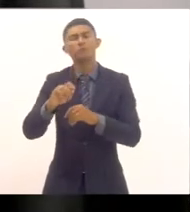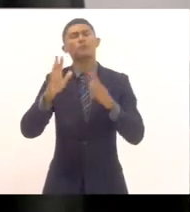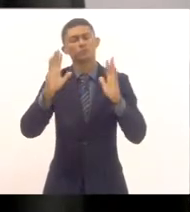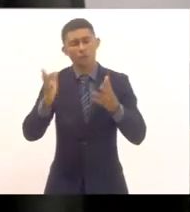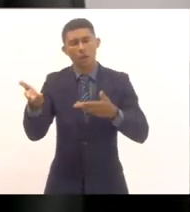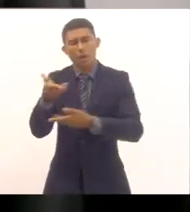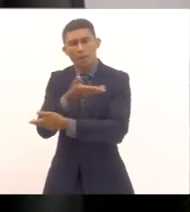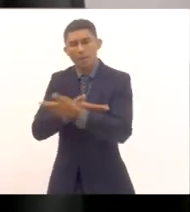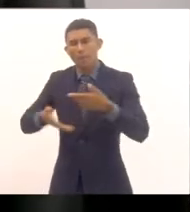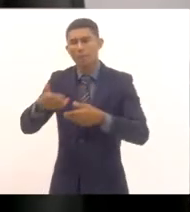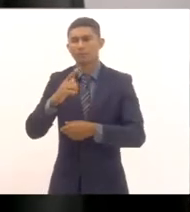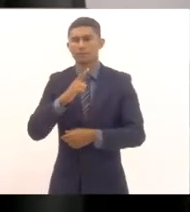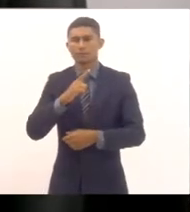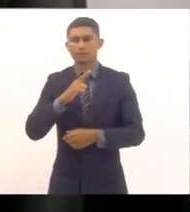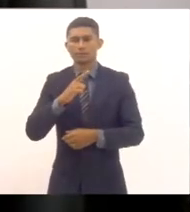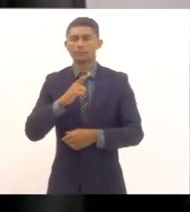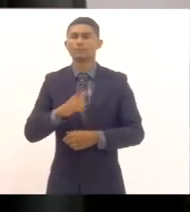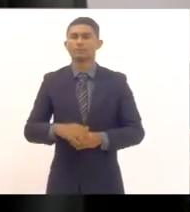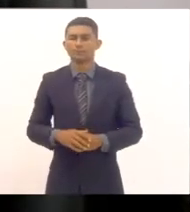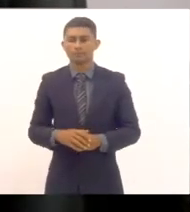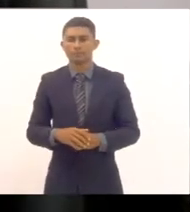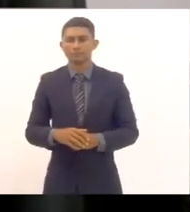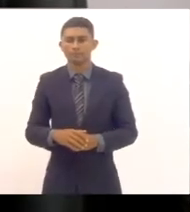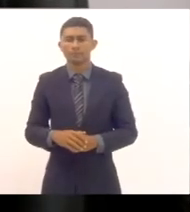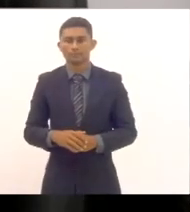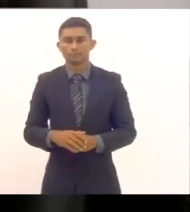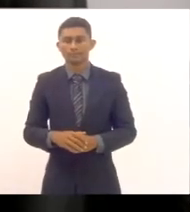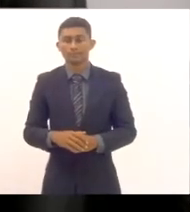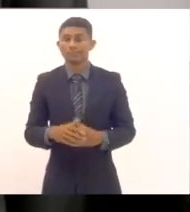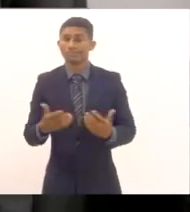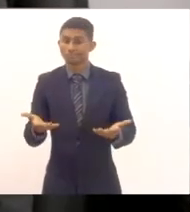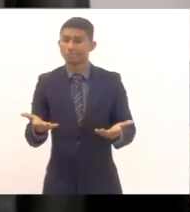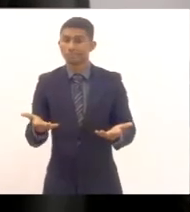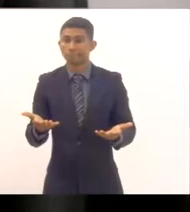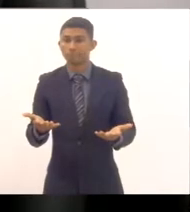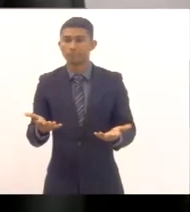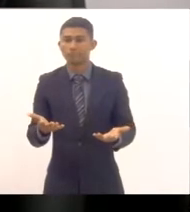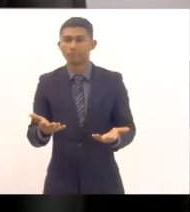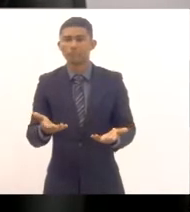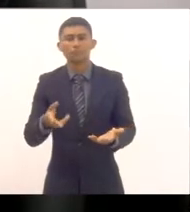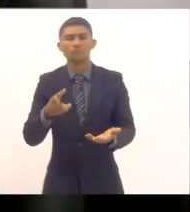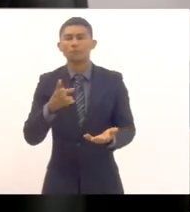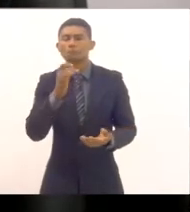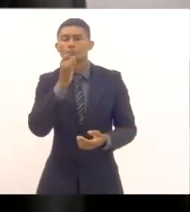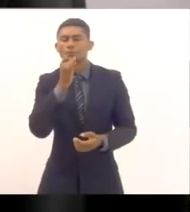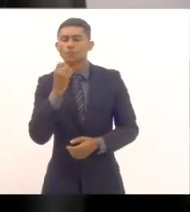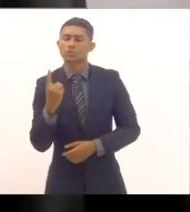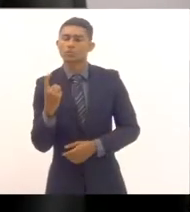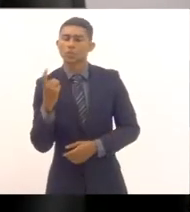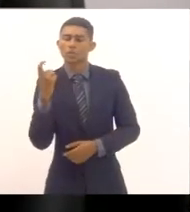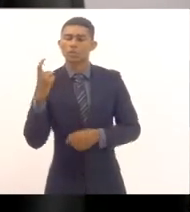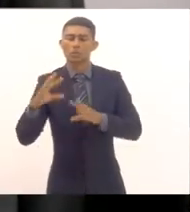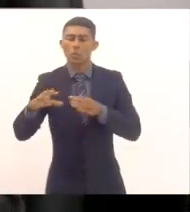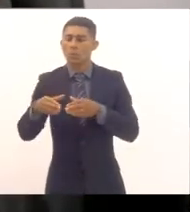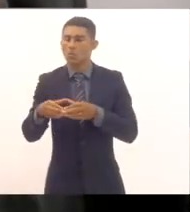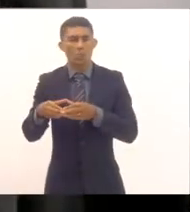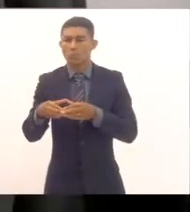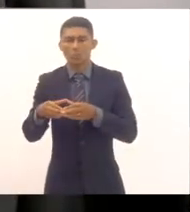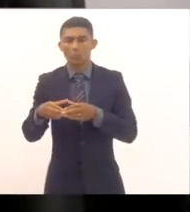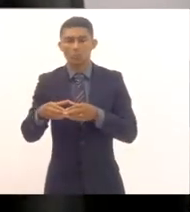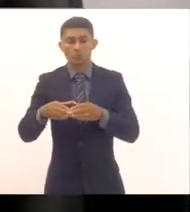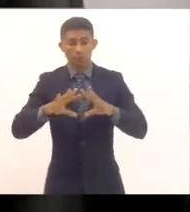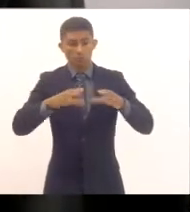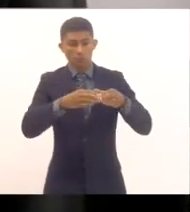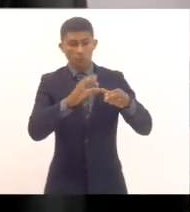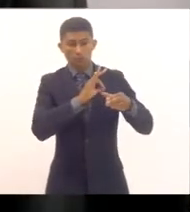que inteligência pressupõe justamente essa o tempo que eu sou faz inteligente sozinho então têm que interagir Polícia Militar